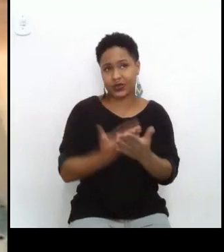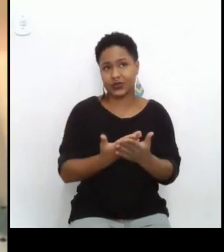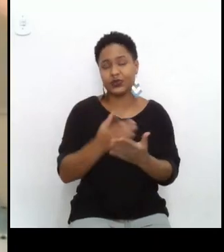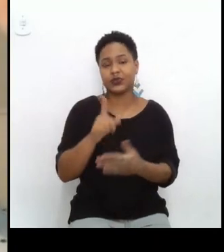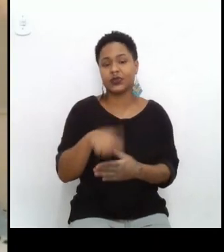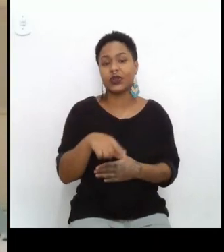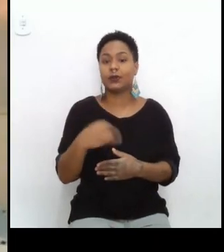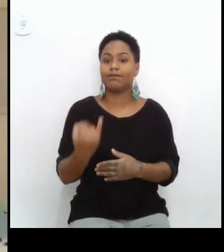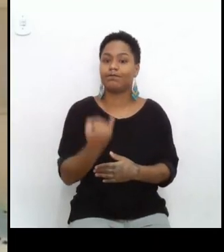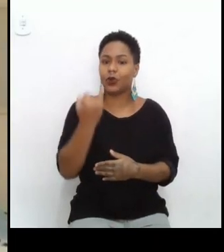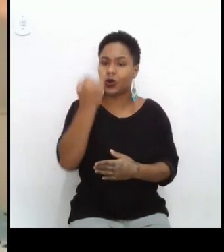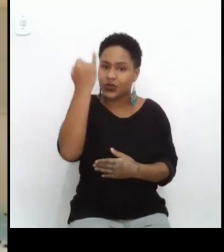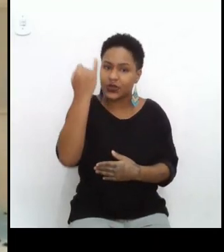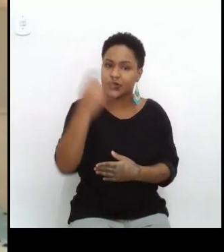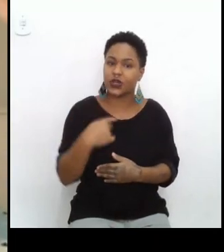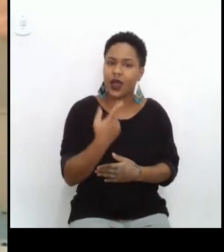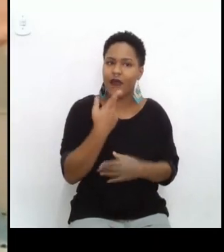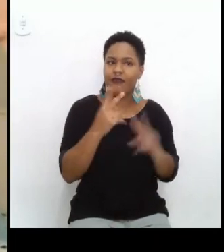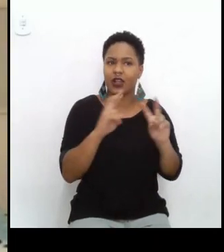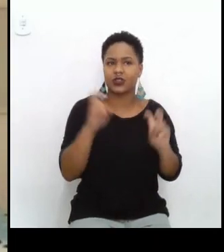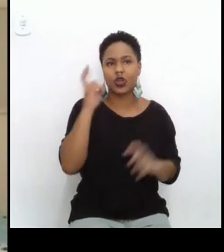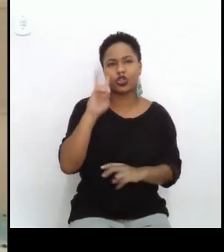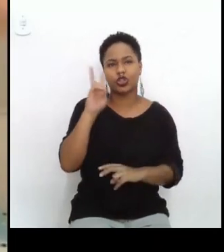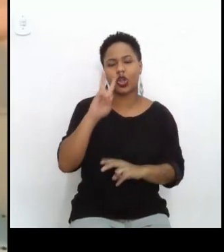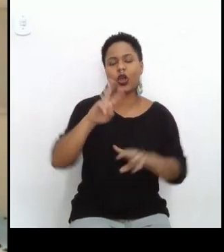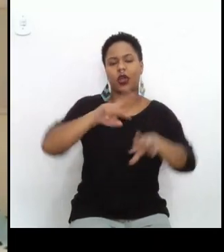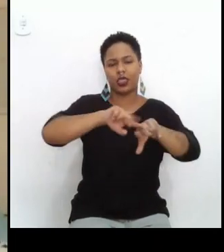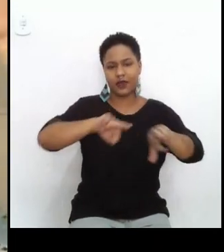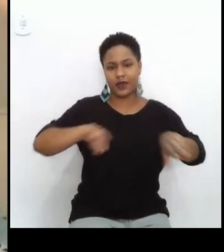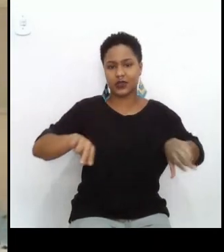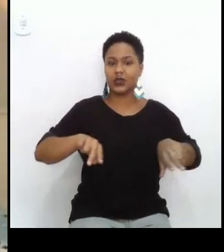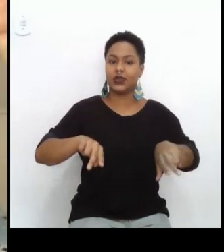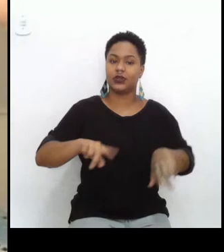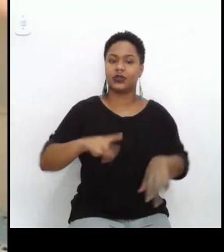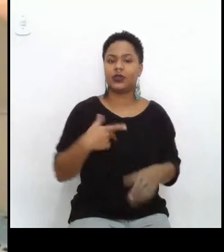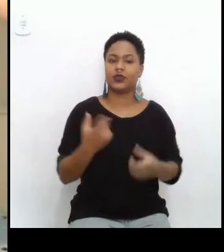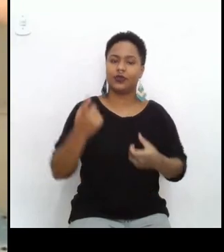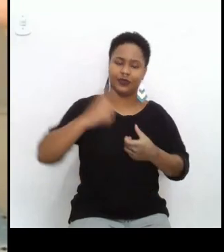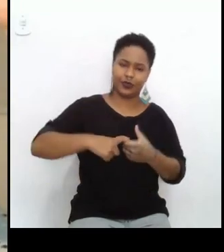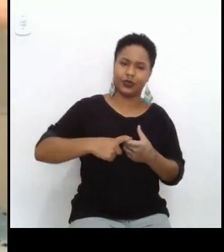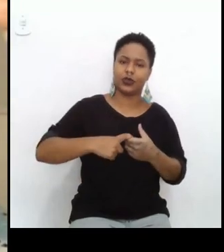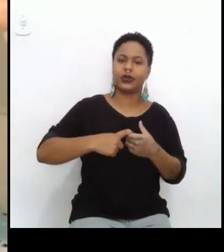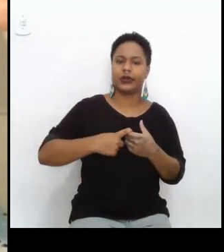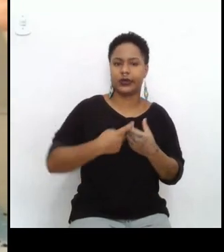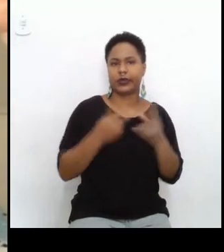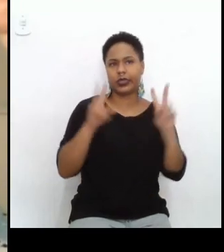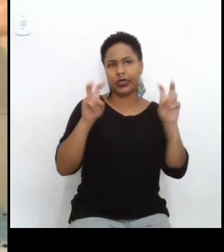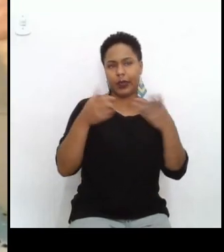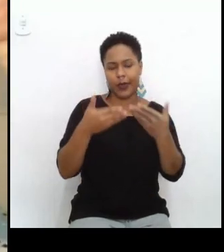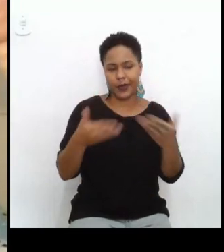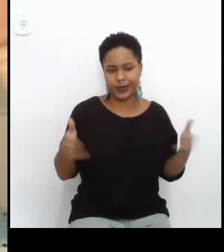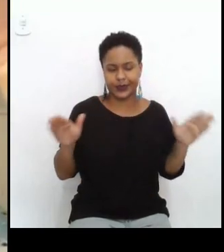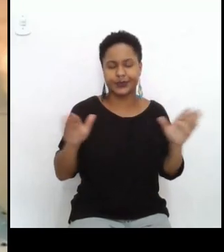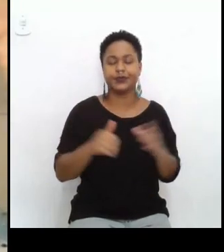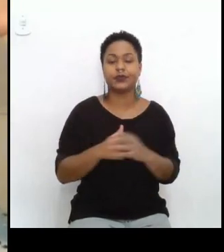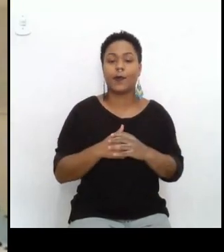importante assim quando a gente fala de história da diversidade a gente Enfim voltando para marcar o tema de novo